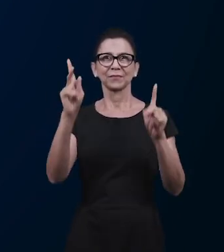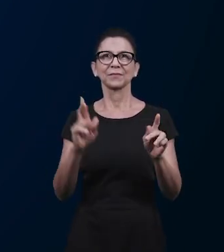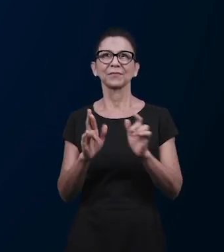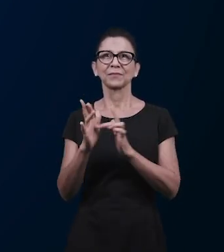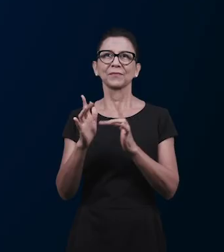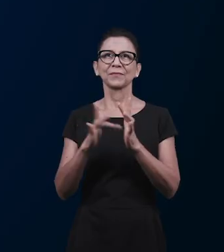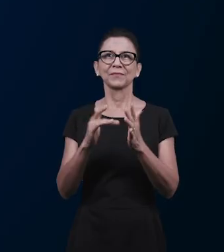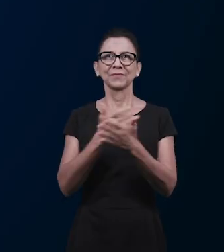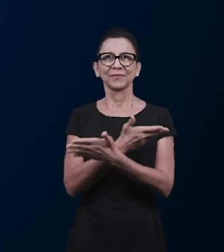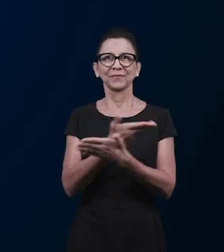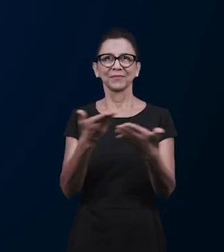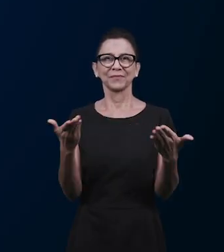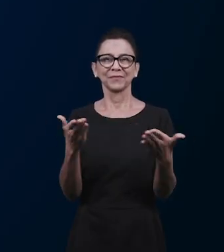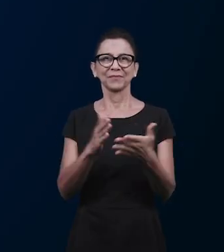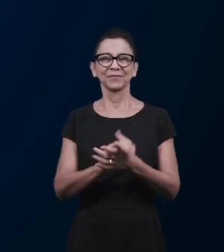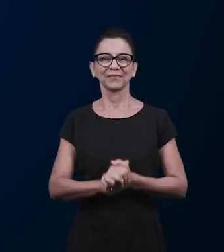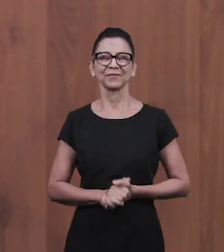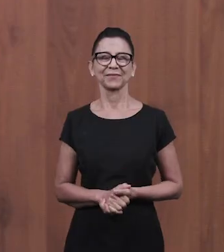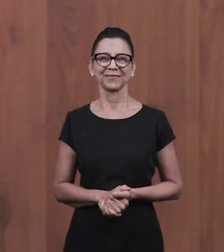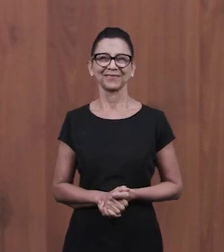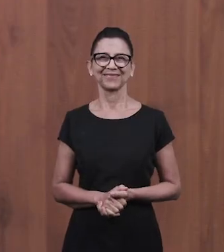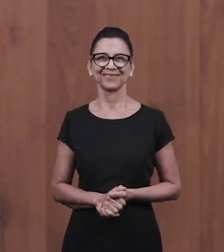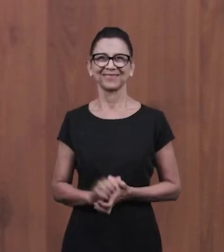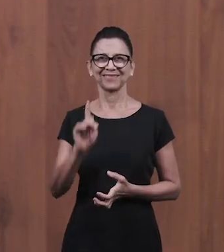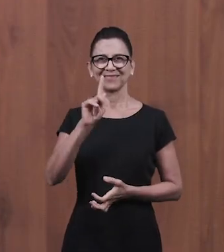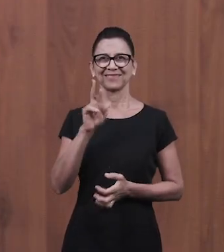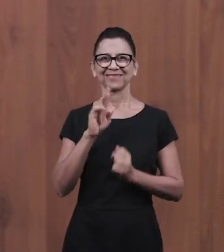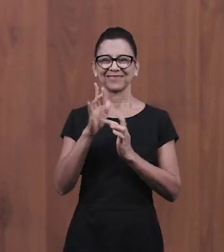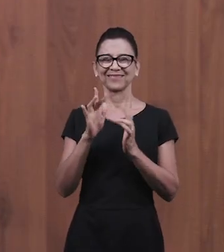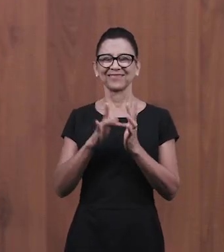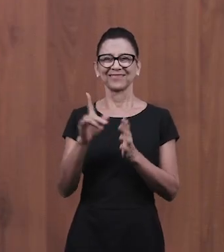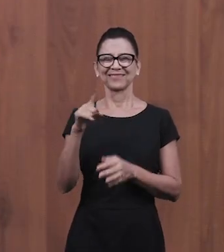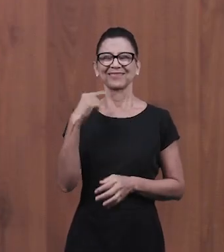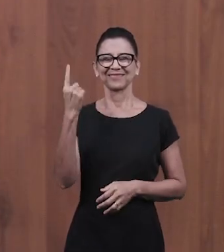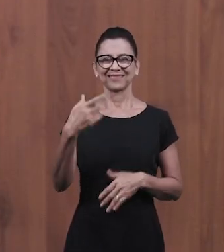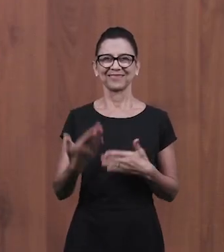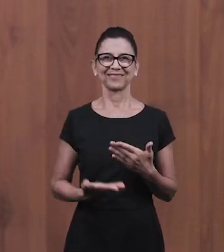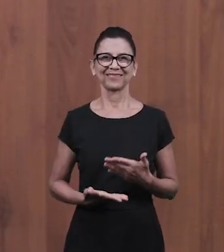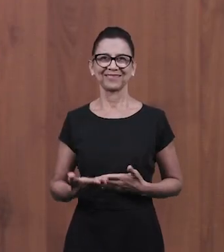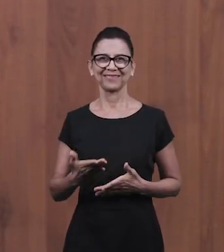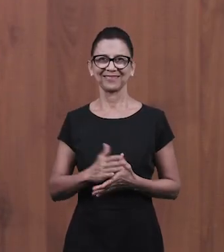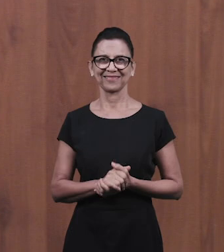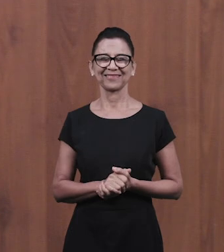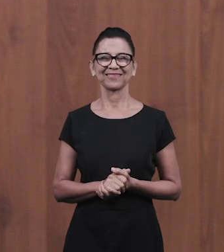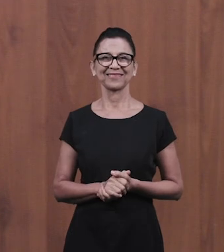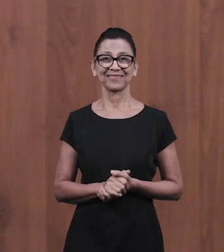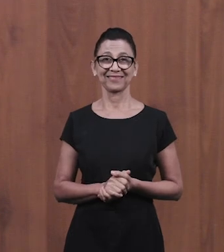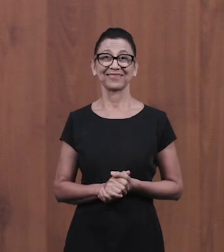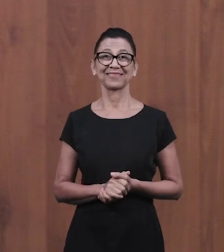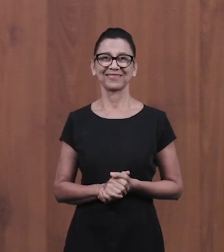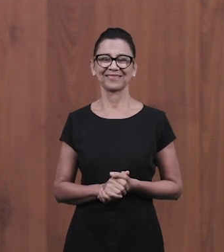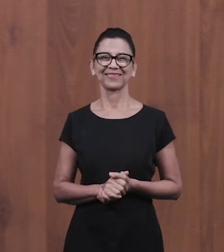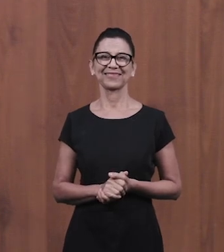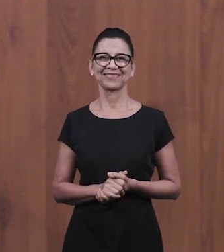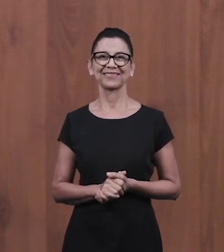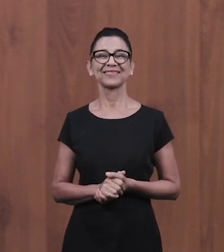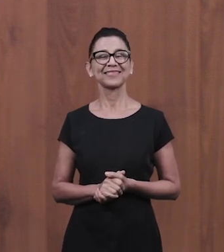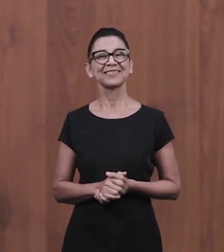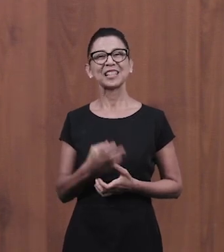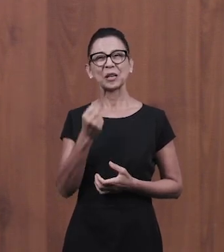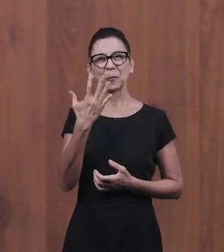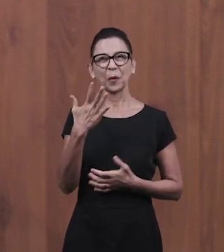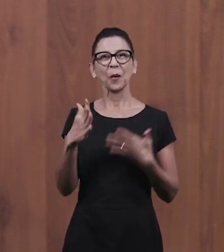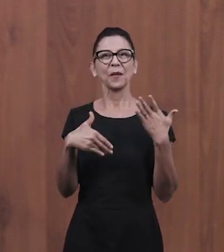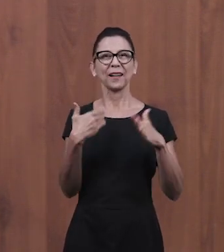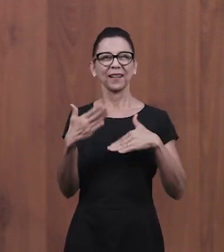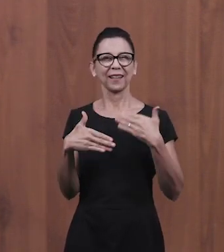la paz del Señor Jesús. Amém, a paz do Senhor Jesus para todos os irmãos aí de Bayamo. Essa saudação muito calorosa dos